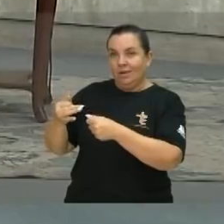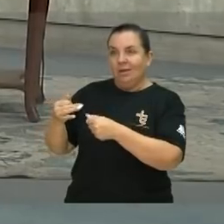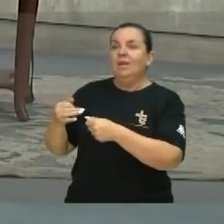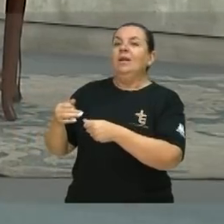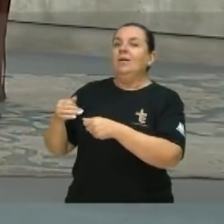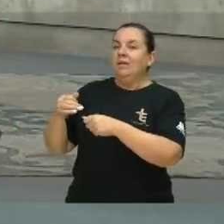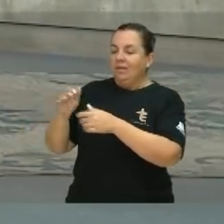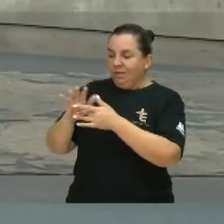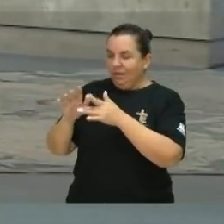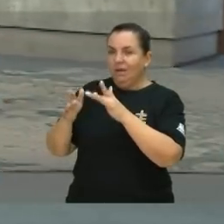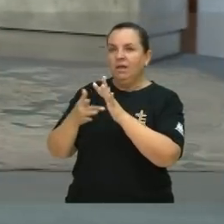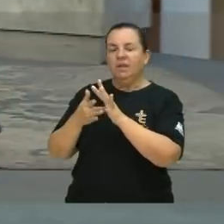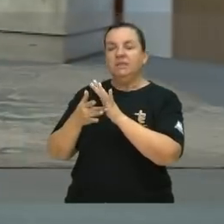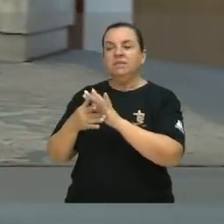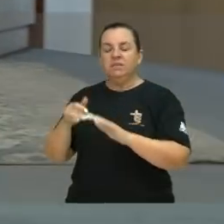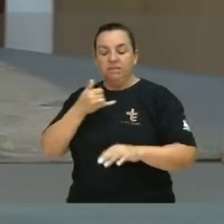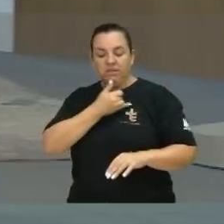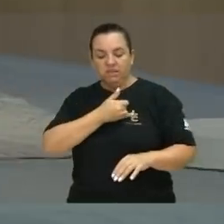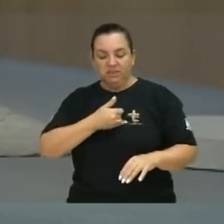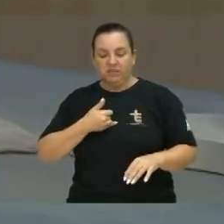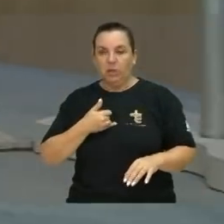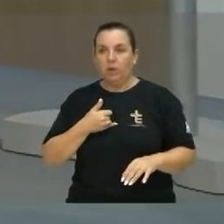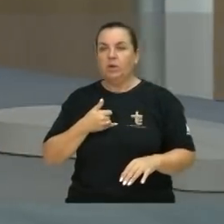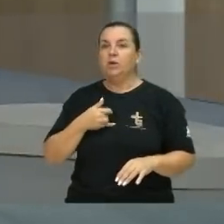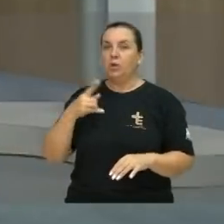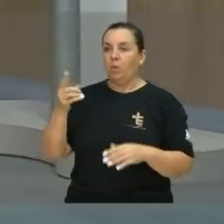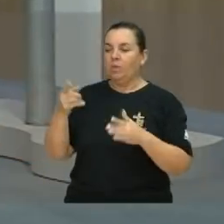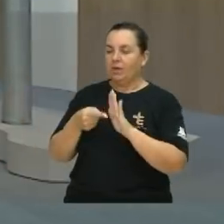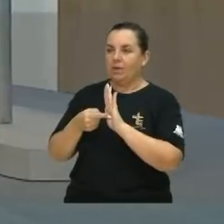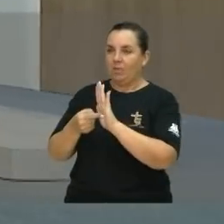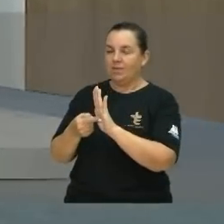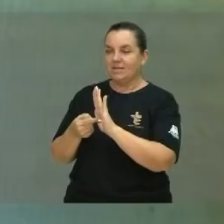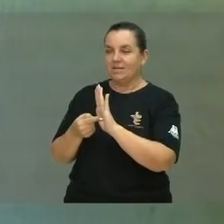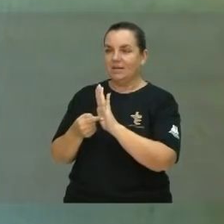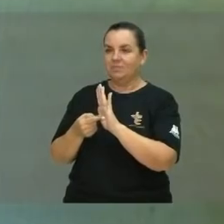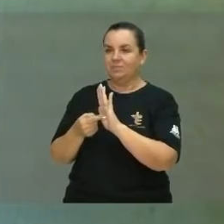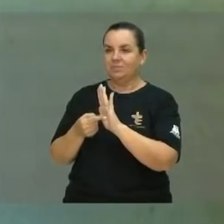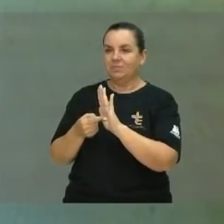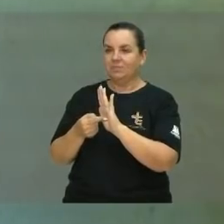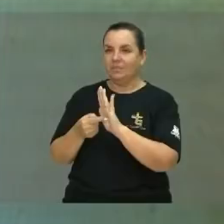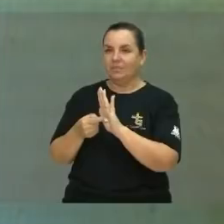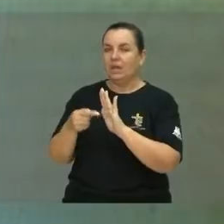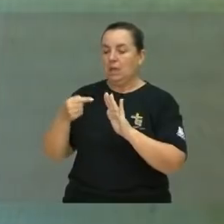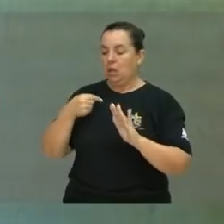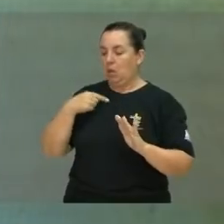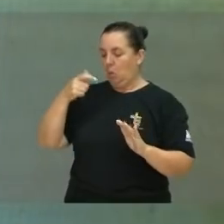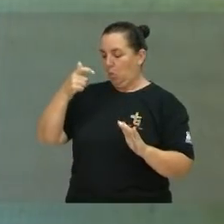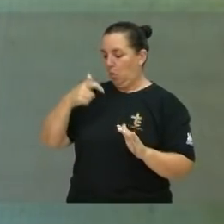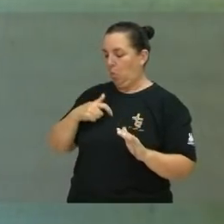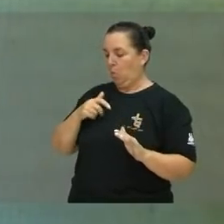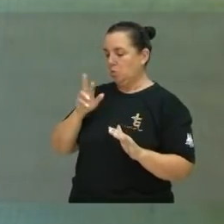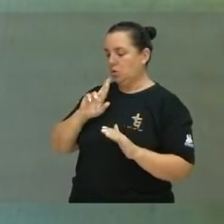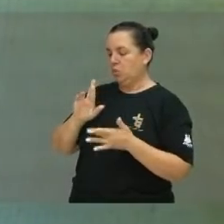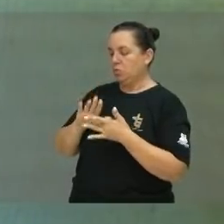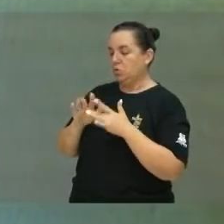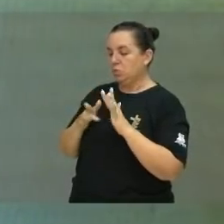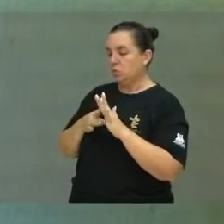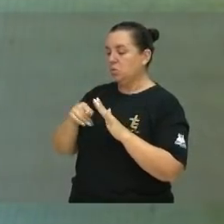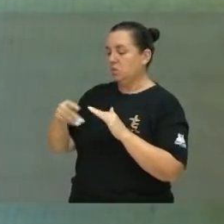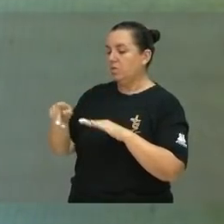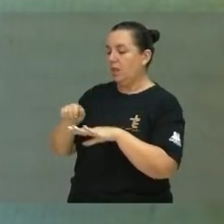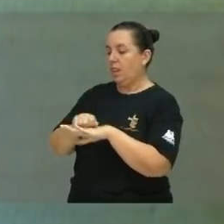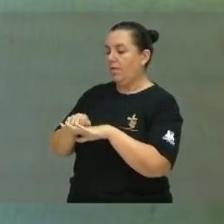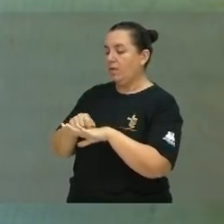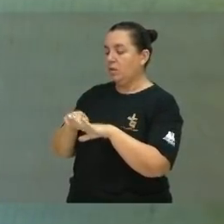que o evangelista para a qual evangelista se der tem agora e o mestre e senhor vos lavei os